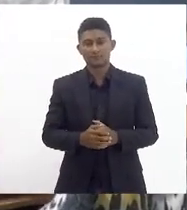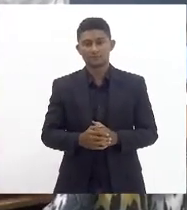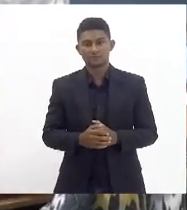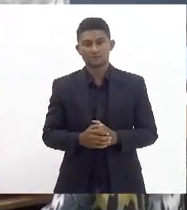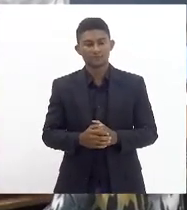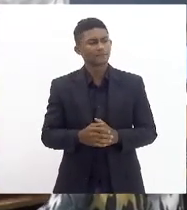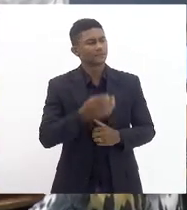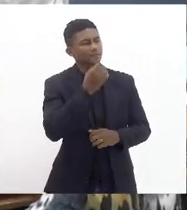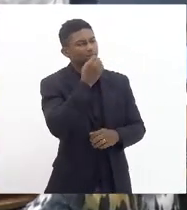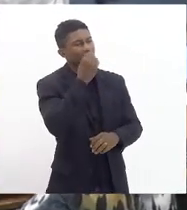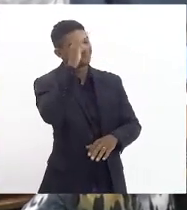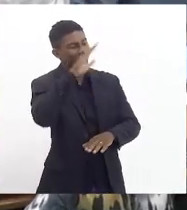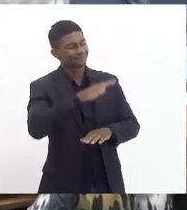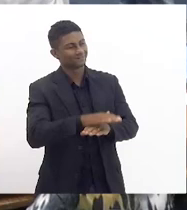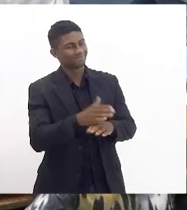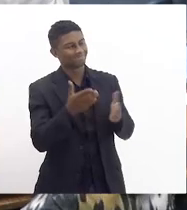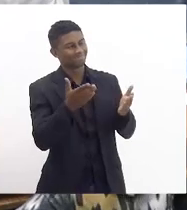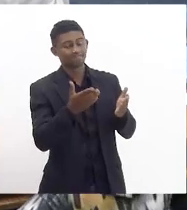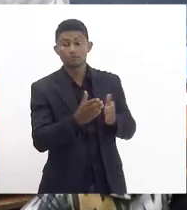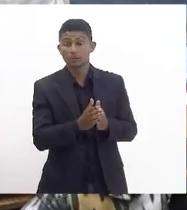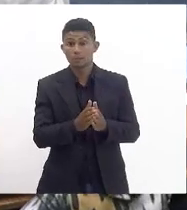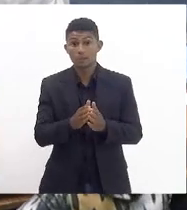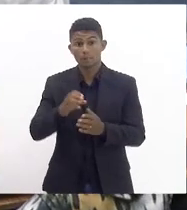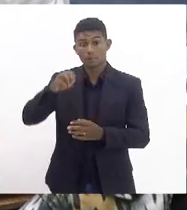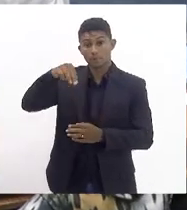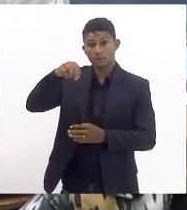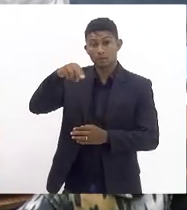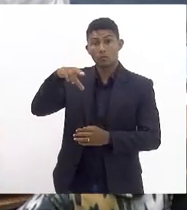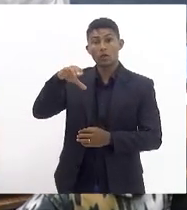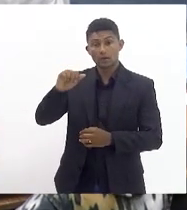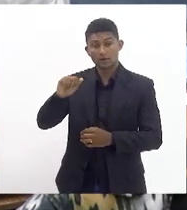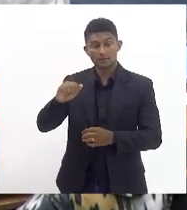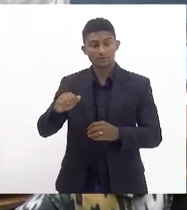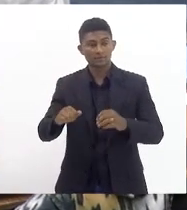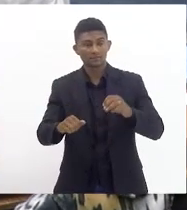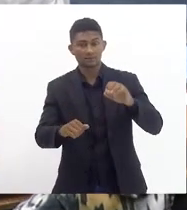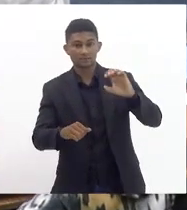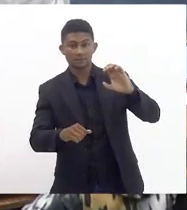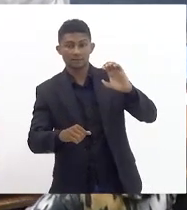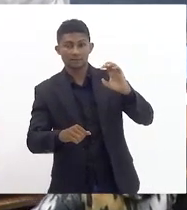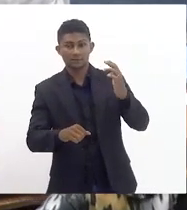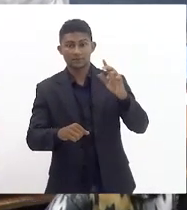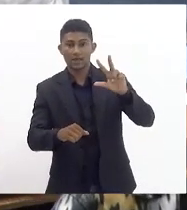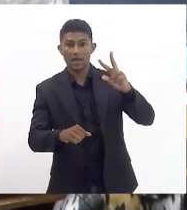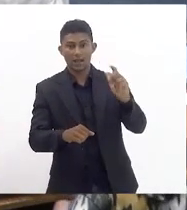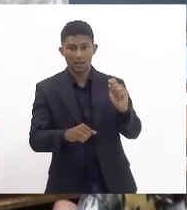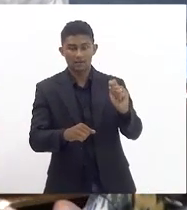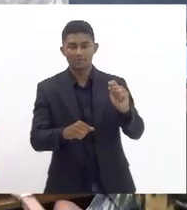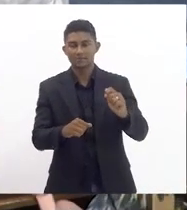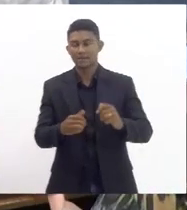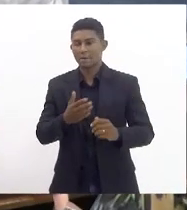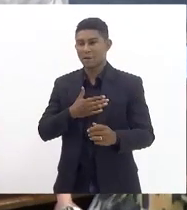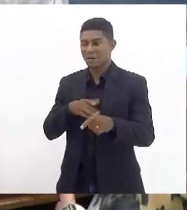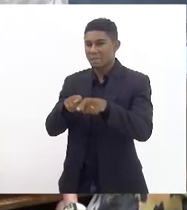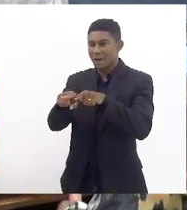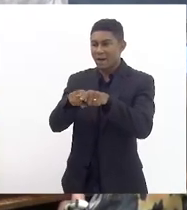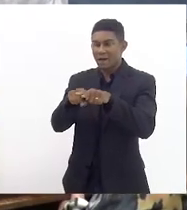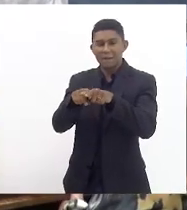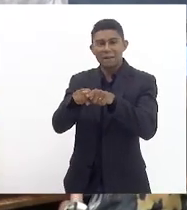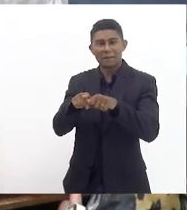Boa tarde, presidente. Deputada Mônica, deputada Célia, meu irmão subtenente Bernardo,